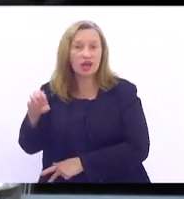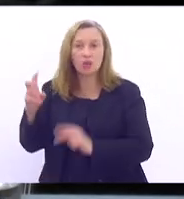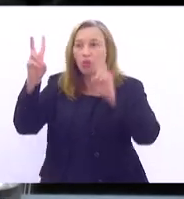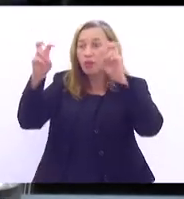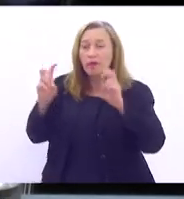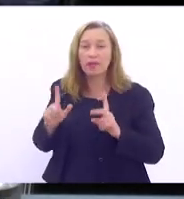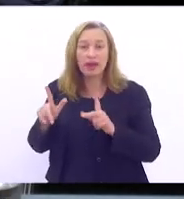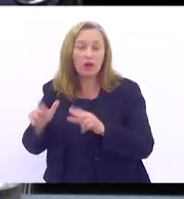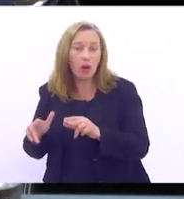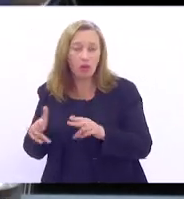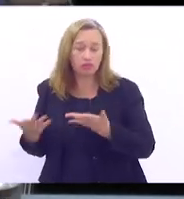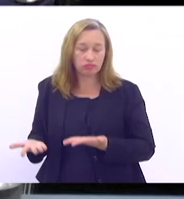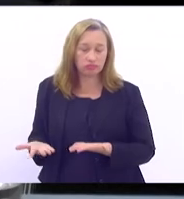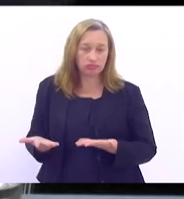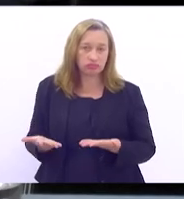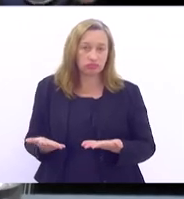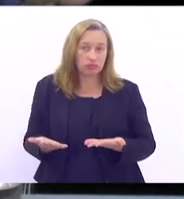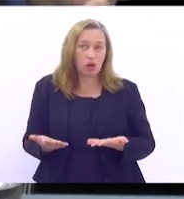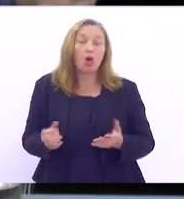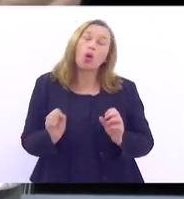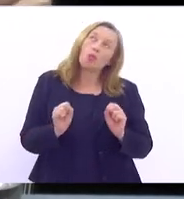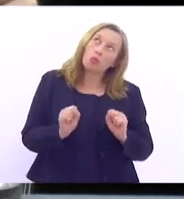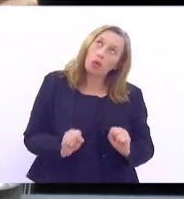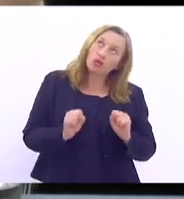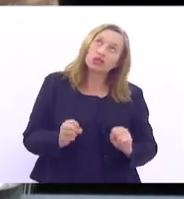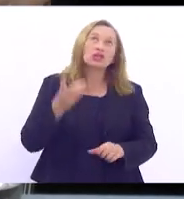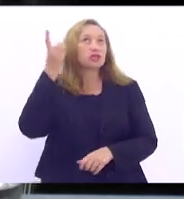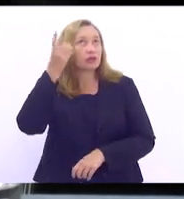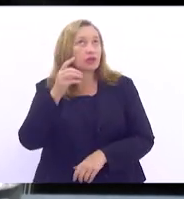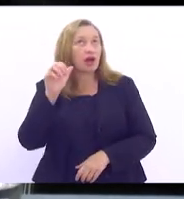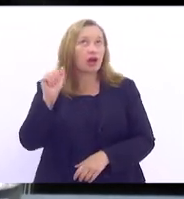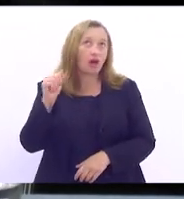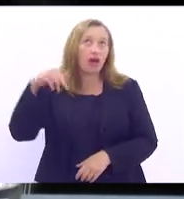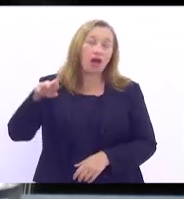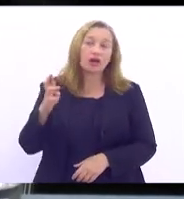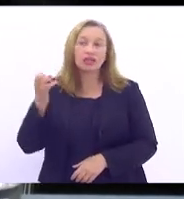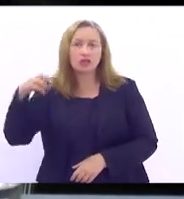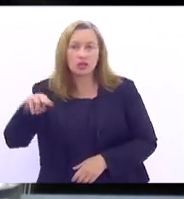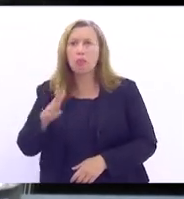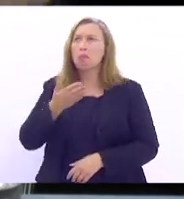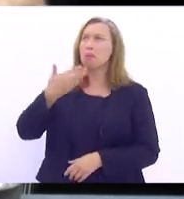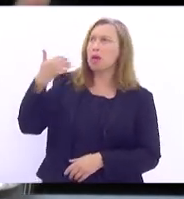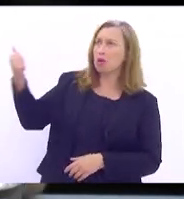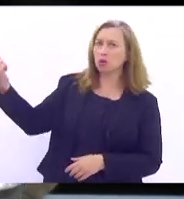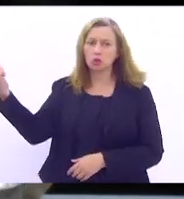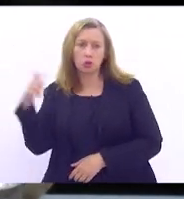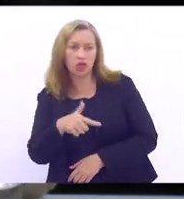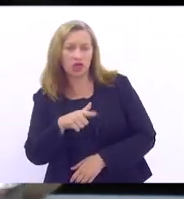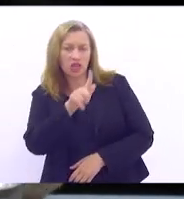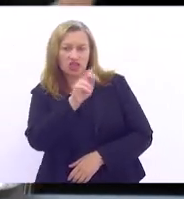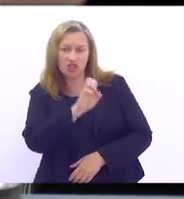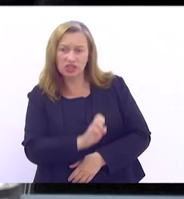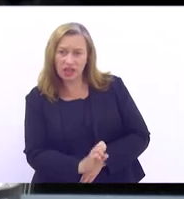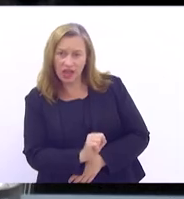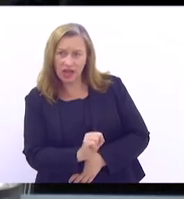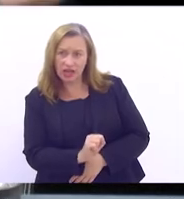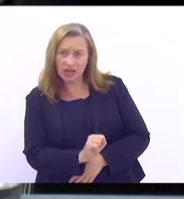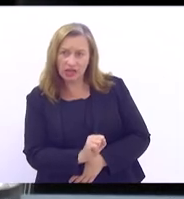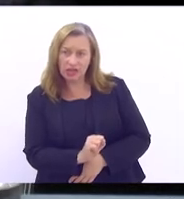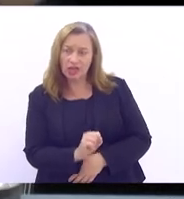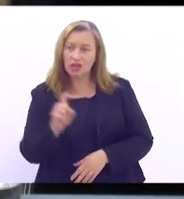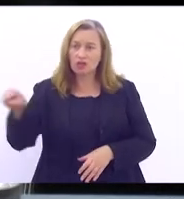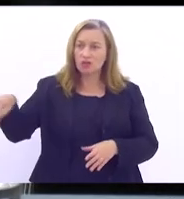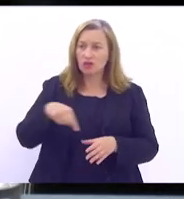Né? Pode ser até que o do deputado Anderson esteja melhor que o da deputada Gisele, porque nenhum dos dois foram em plenário,